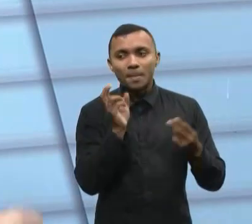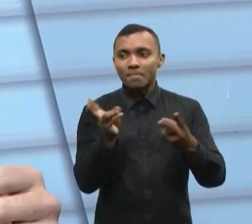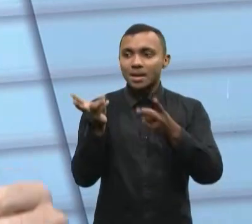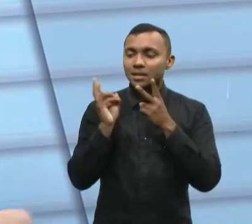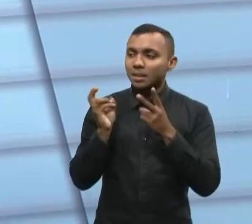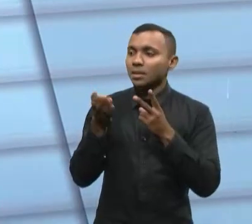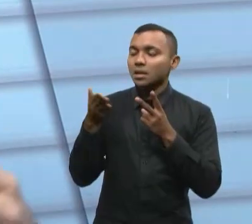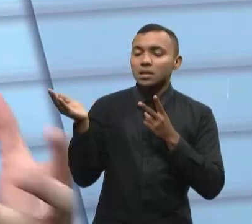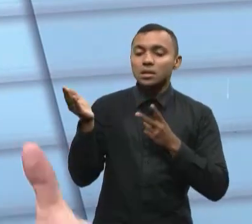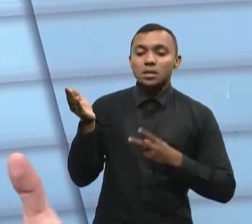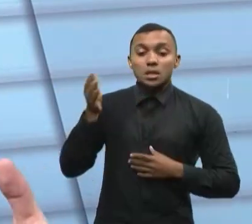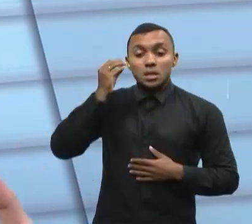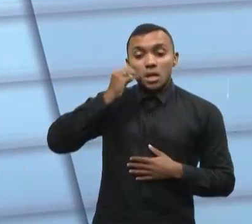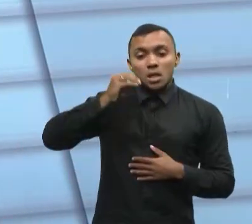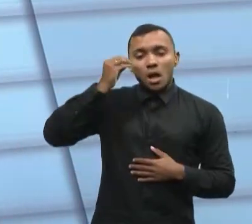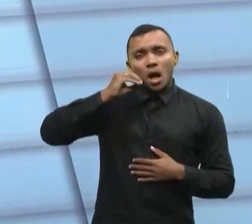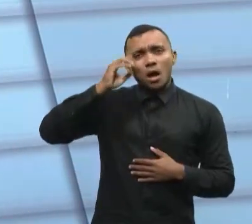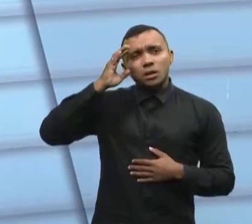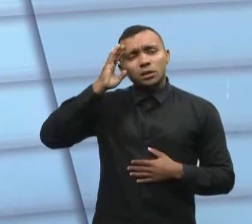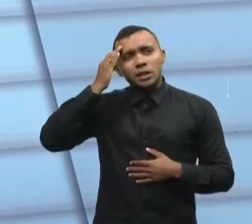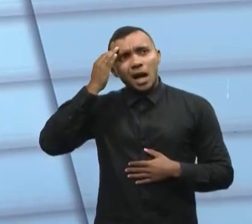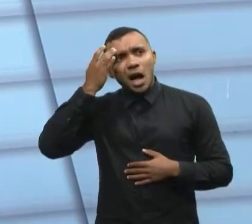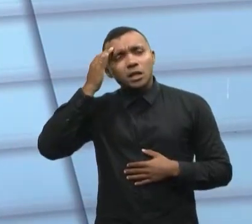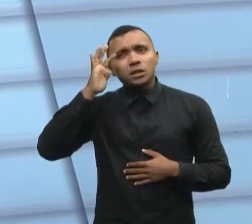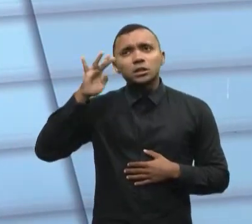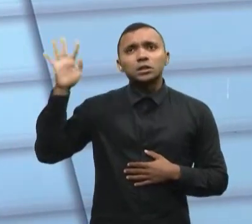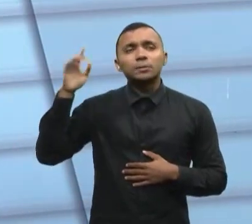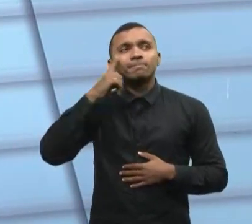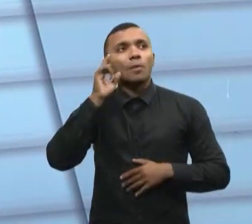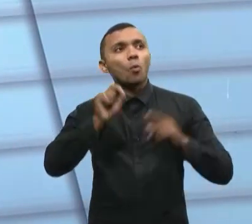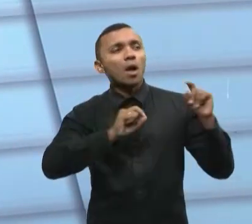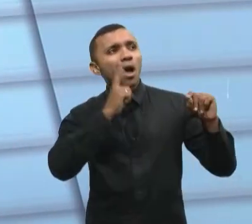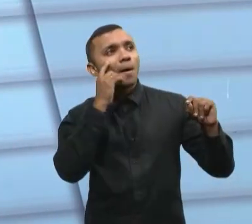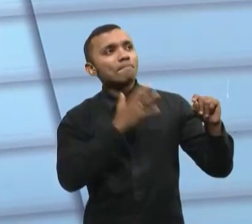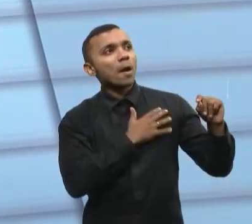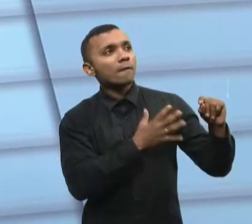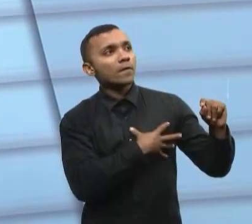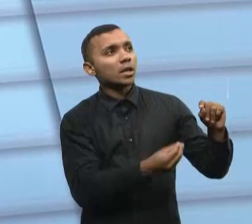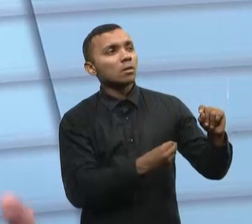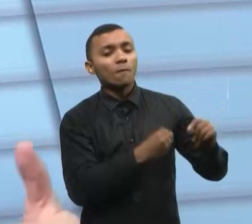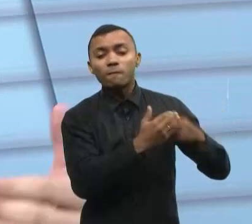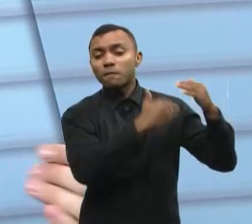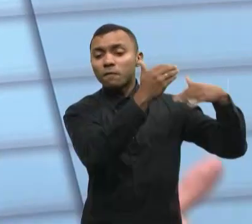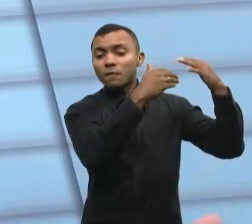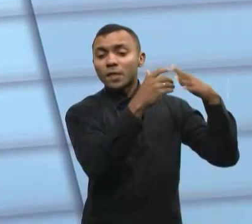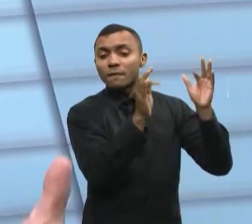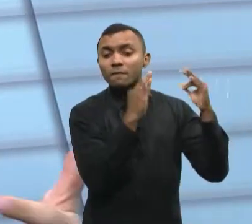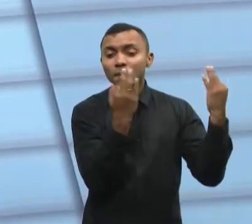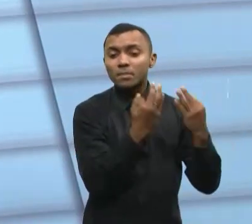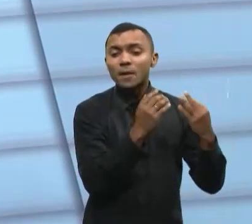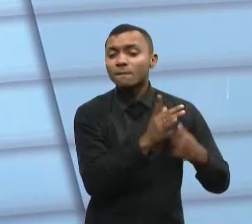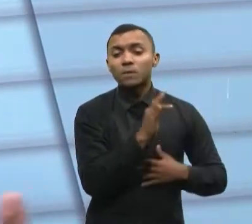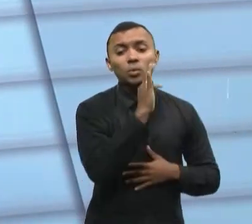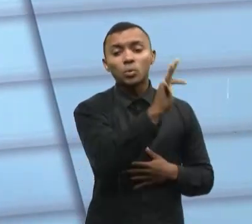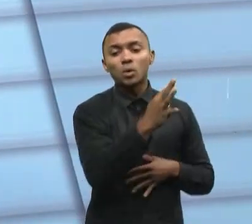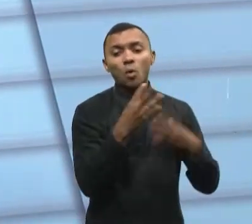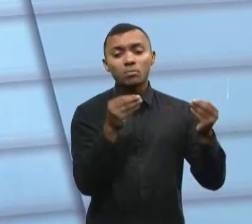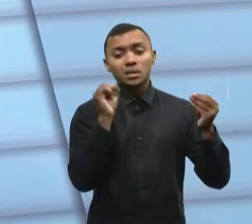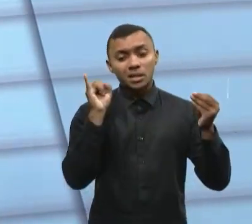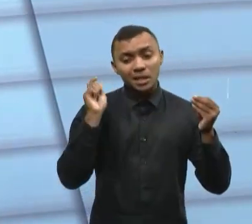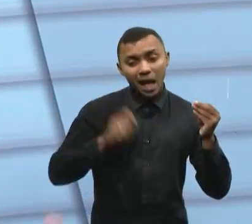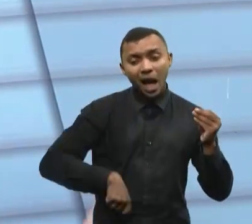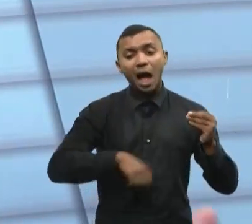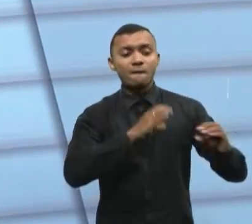de entender ou pensar como vai ser o futuro, né? Então, eles ficam muito receosos se realmente vai ter uma autonomia, se vai falar.